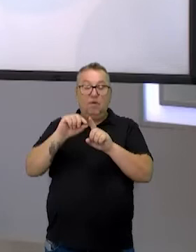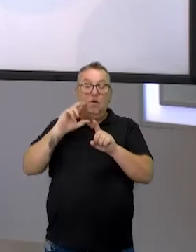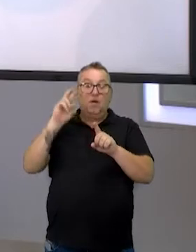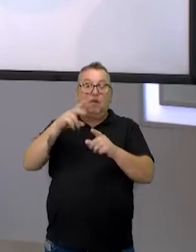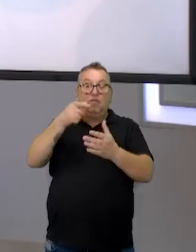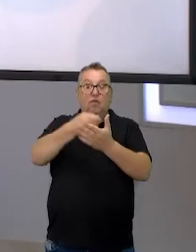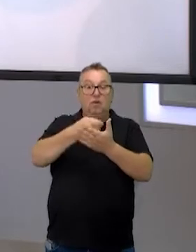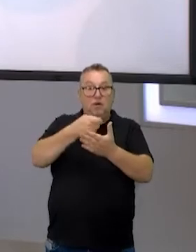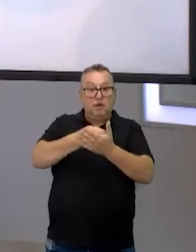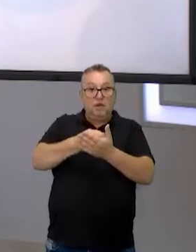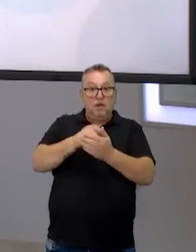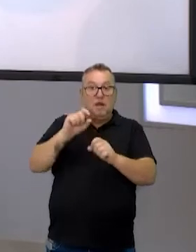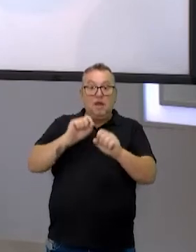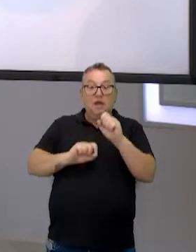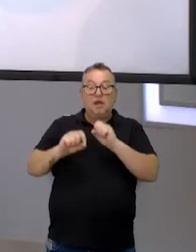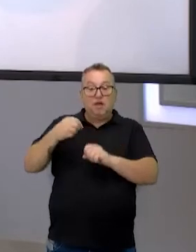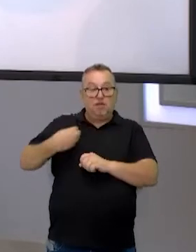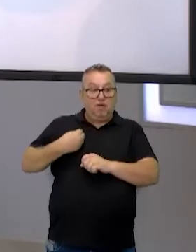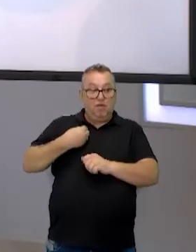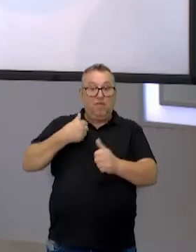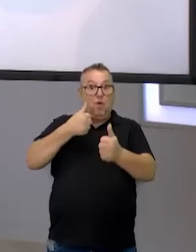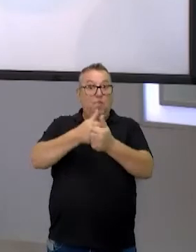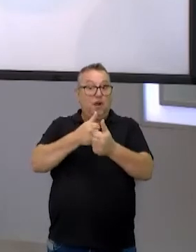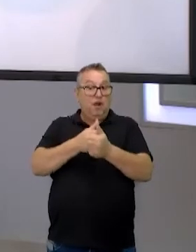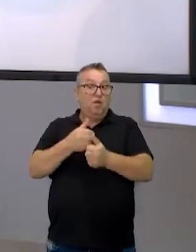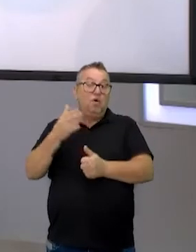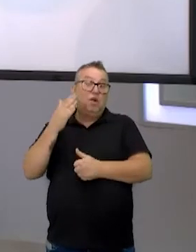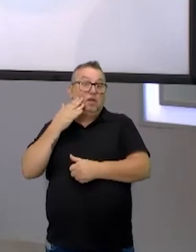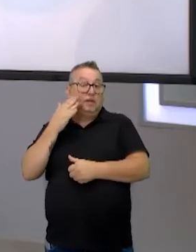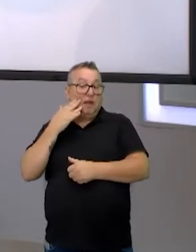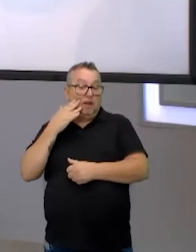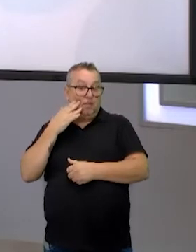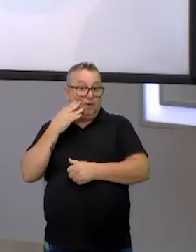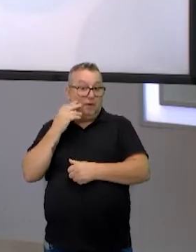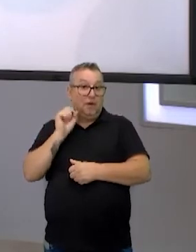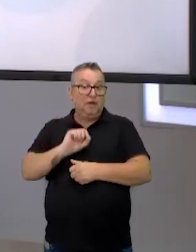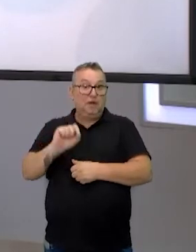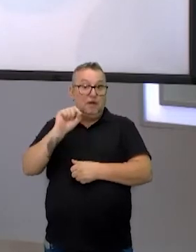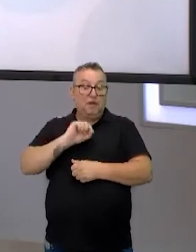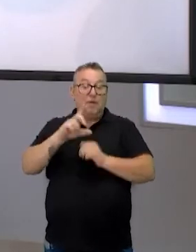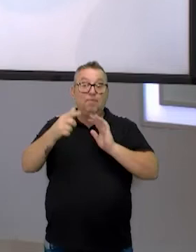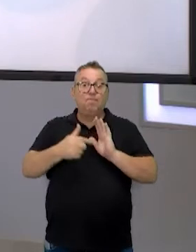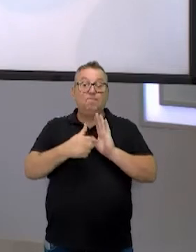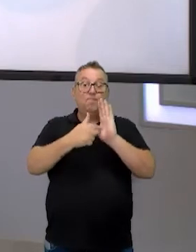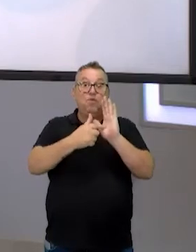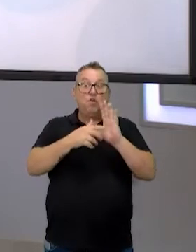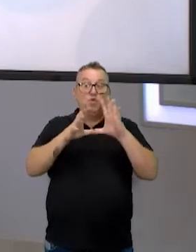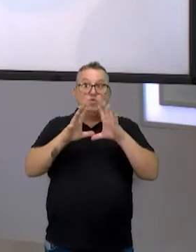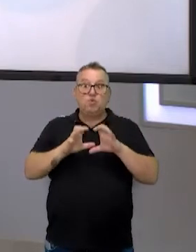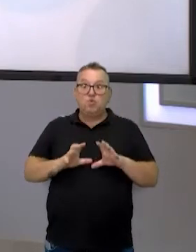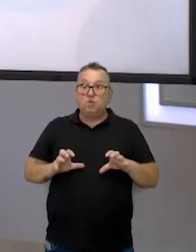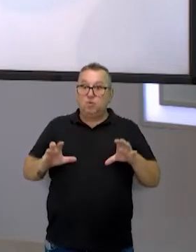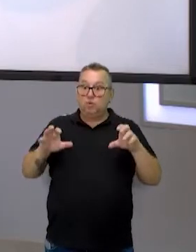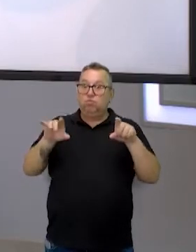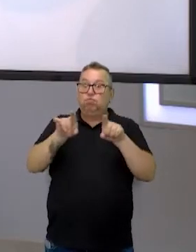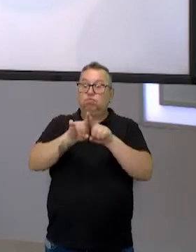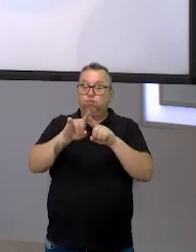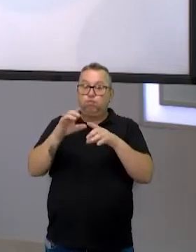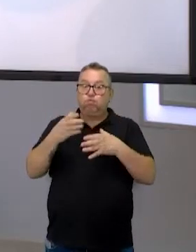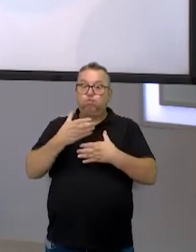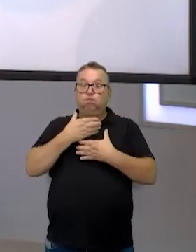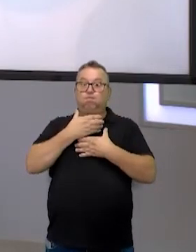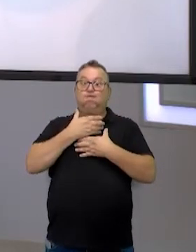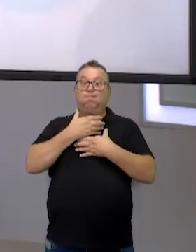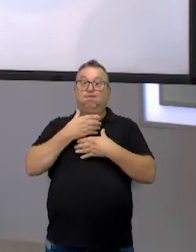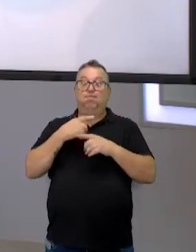institucionais. Quem já viveu isso de perto sabe que isso é a manifestação do terror, é um ar de sufocamento,